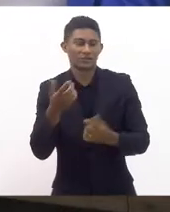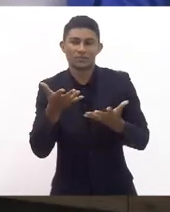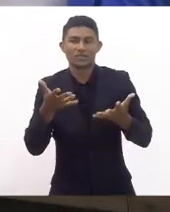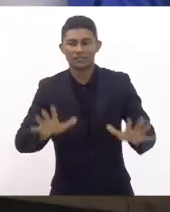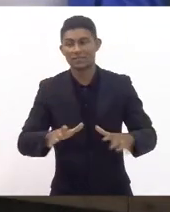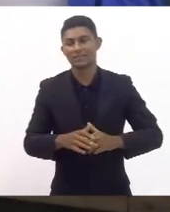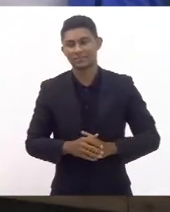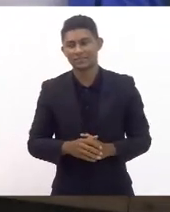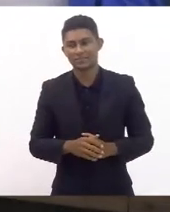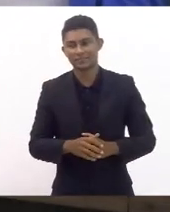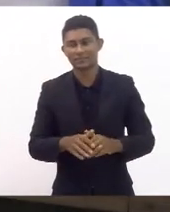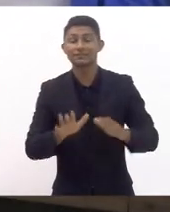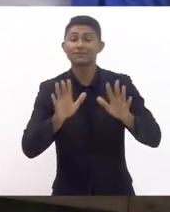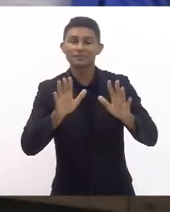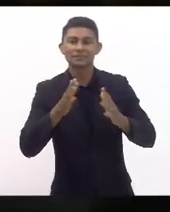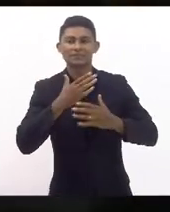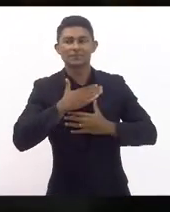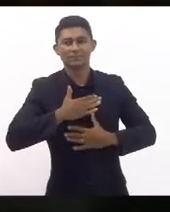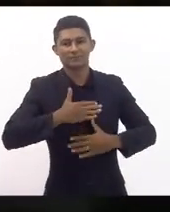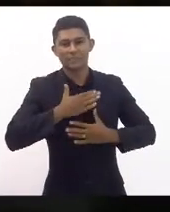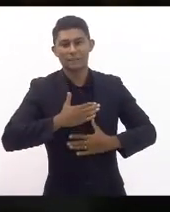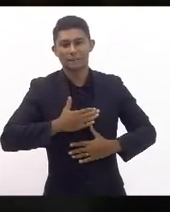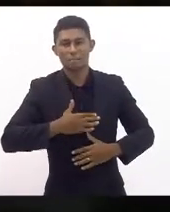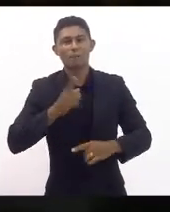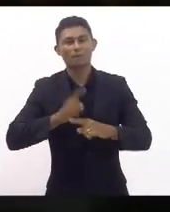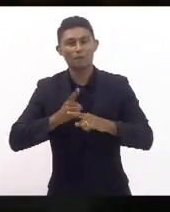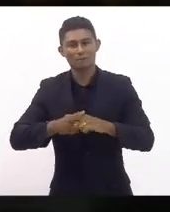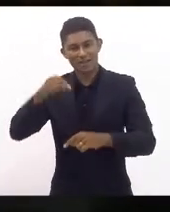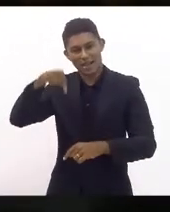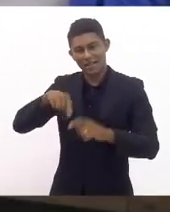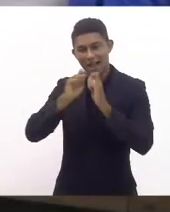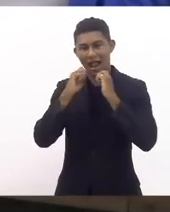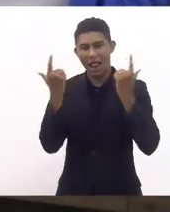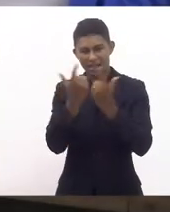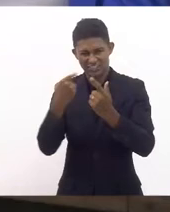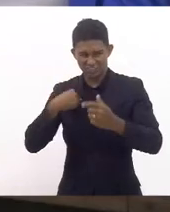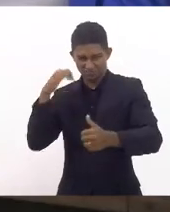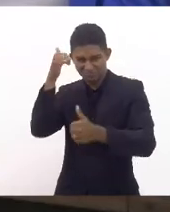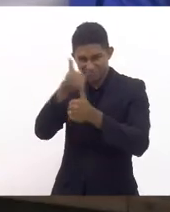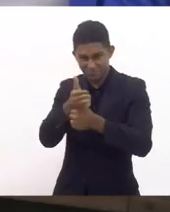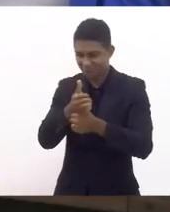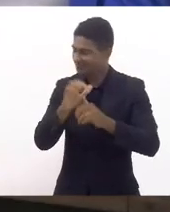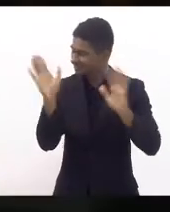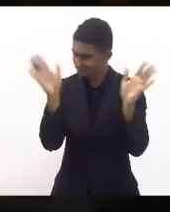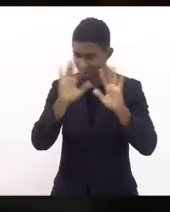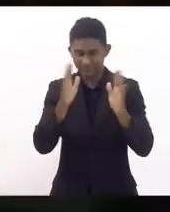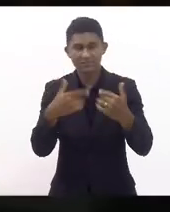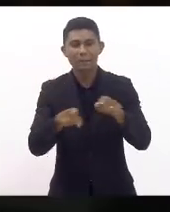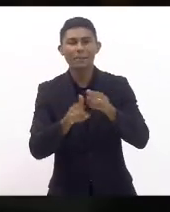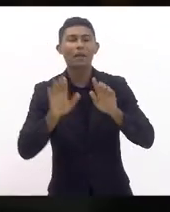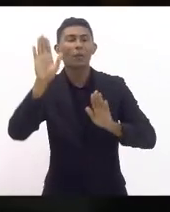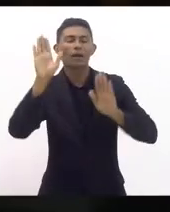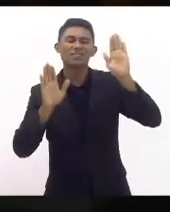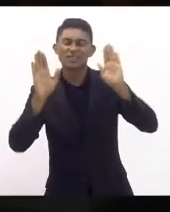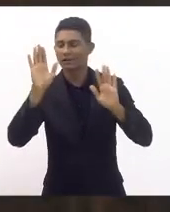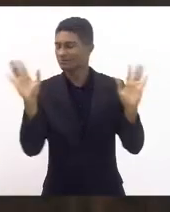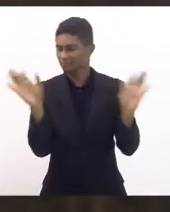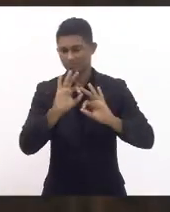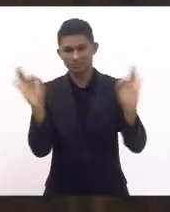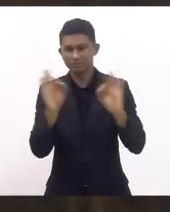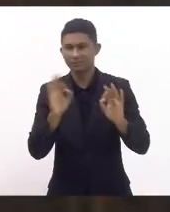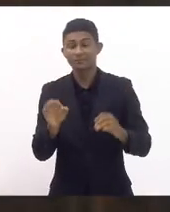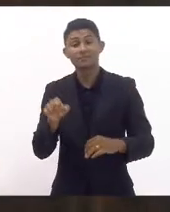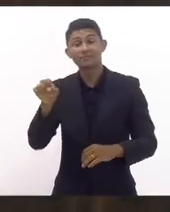muito menos, fique tranquilo, que eu não vou ocupar lugar de ninguém aqui, muito menos ser candidato a qualquer coisa. O Salema falou a mesma coisa na